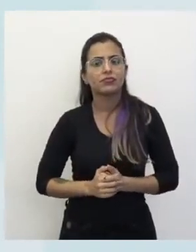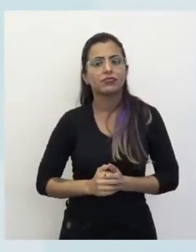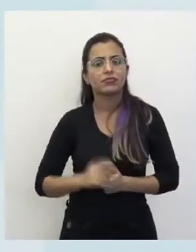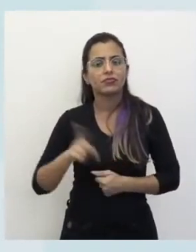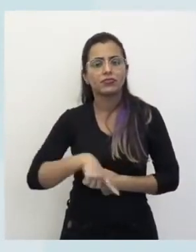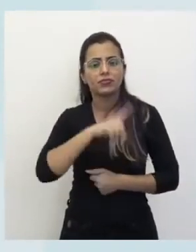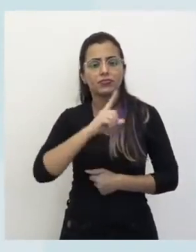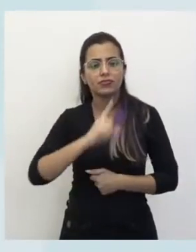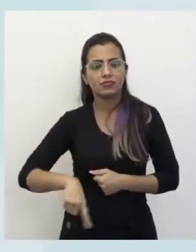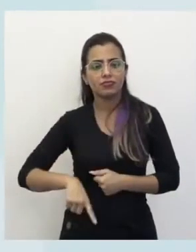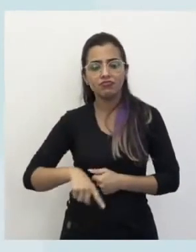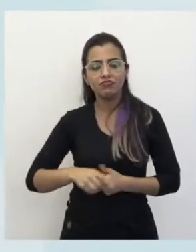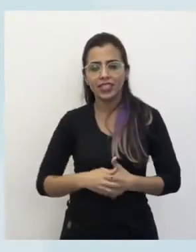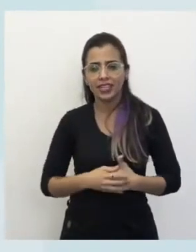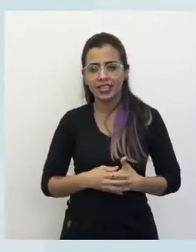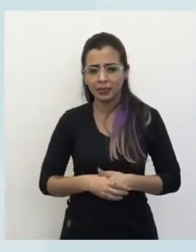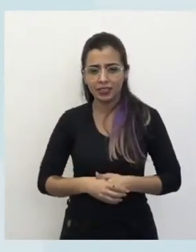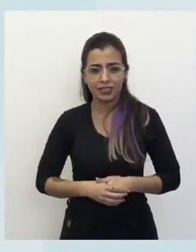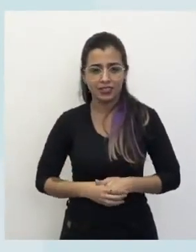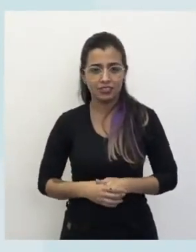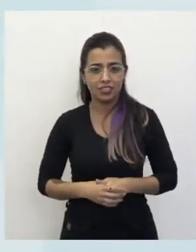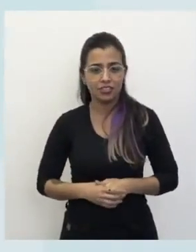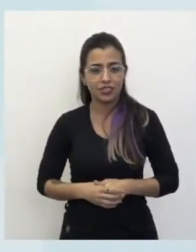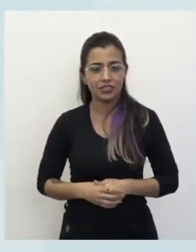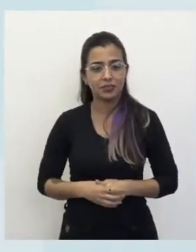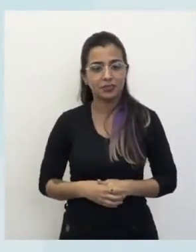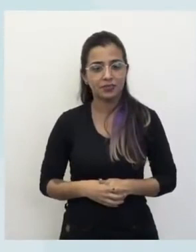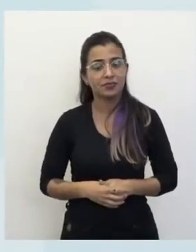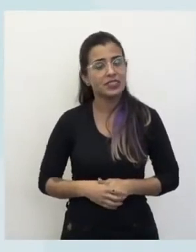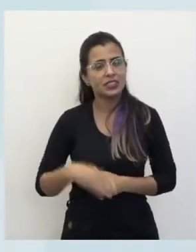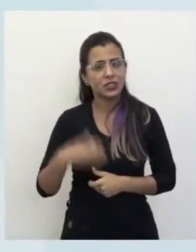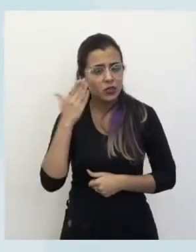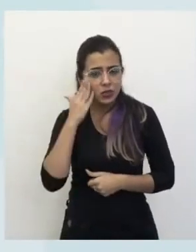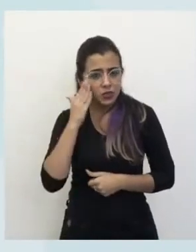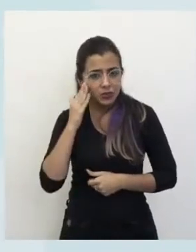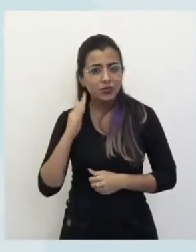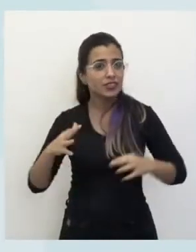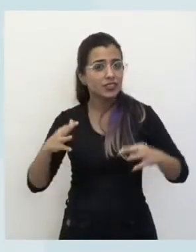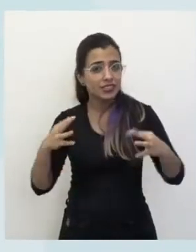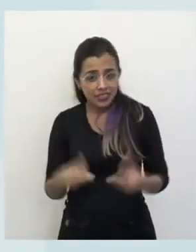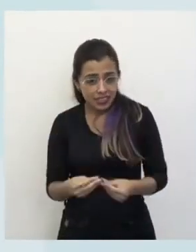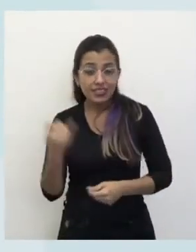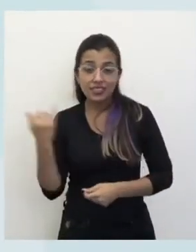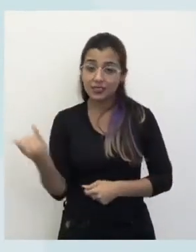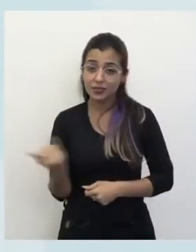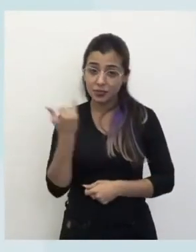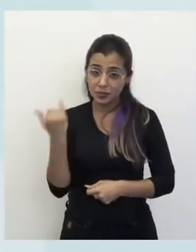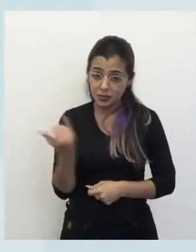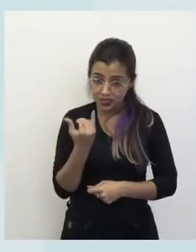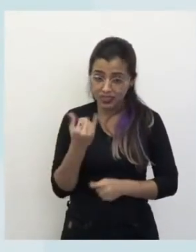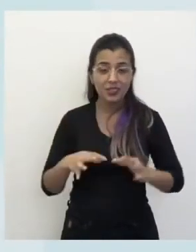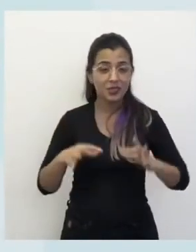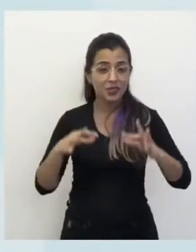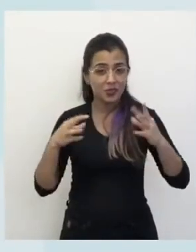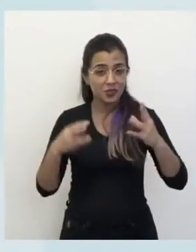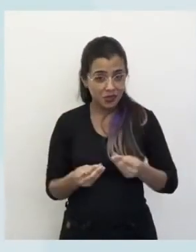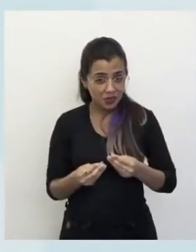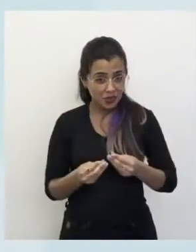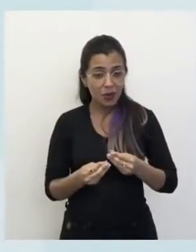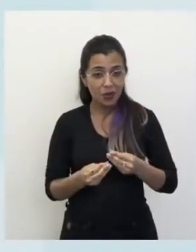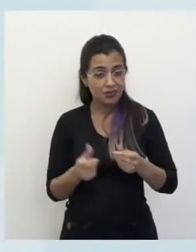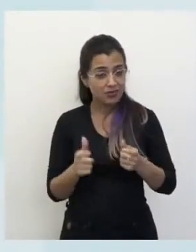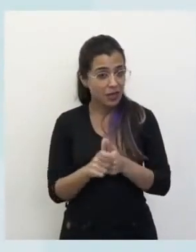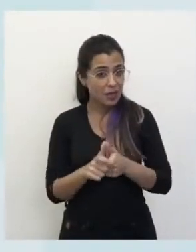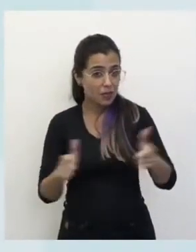visão autorreducionista a votar. Será todos entendem a sua real importância? Será todos, ao menos a